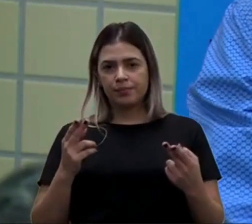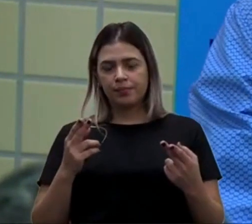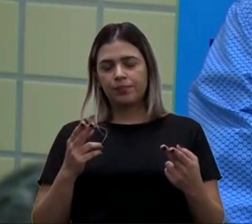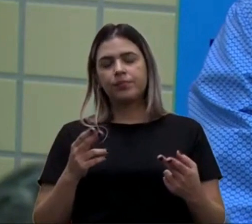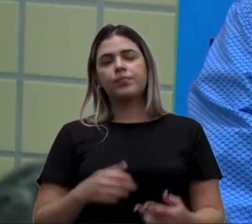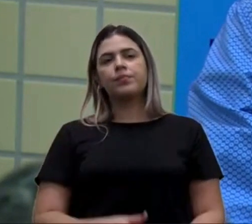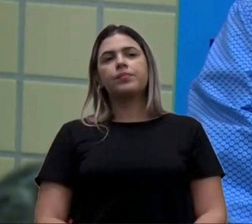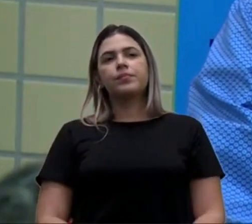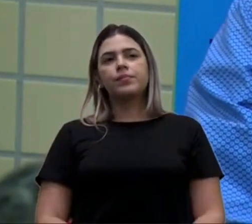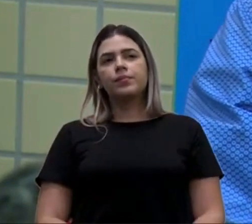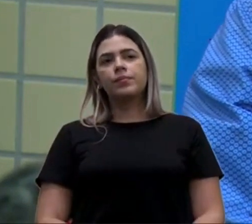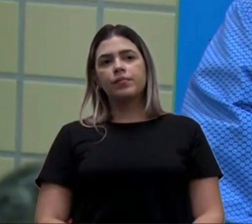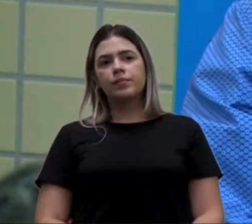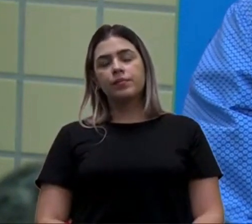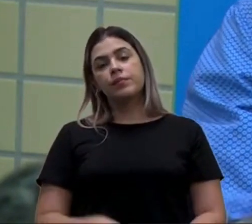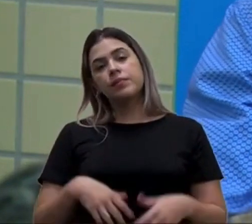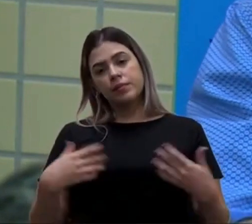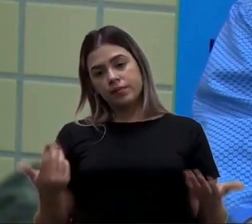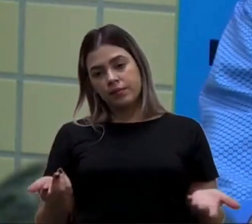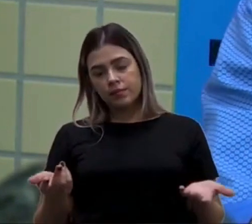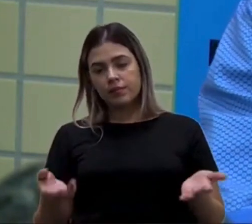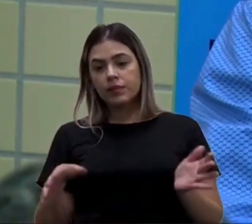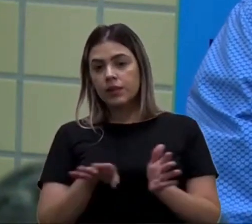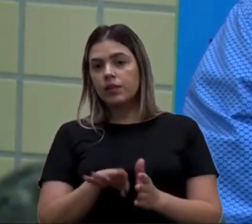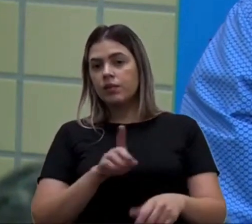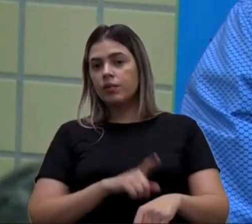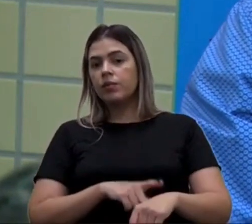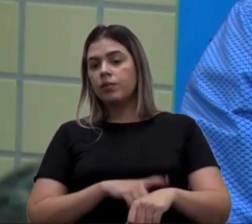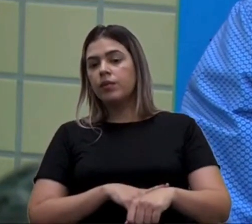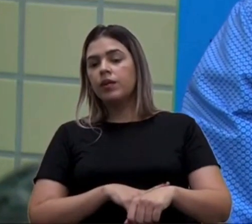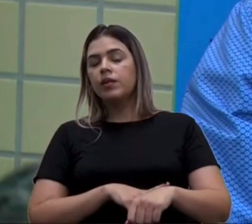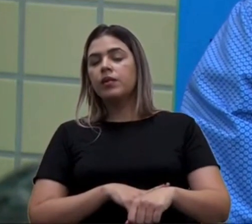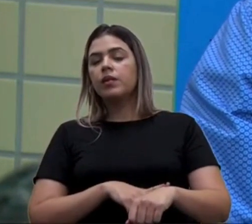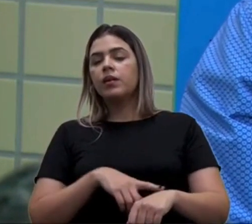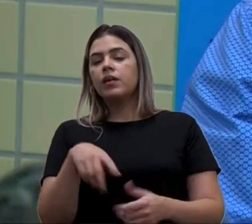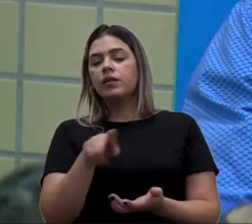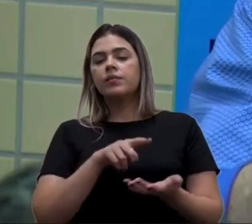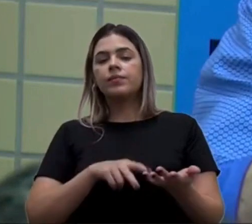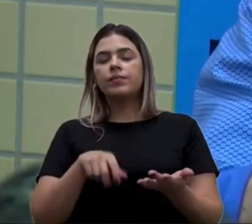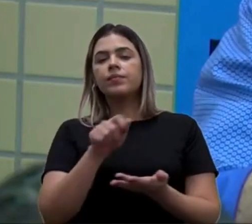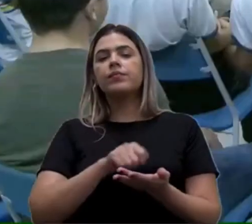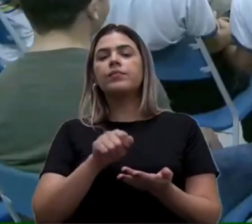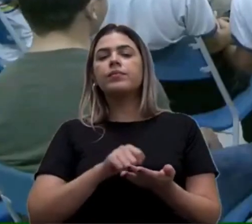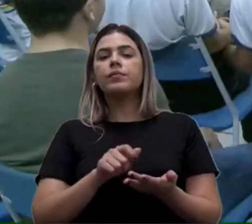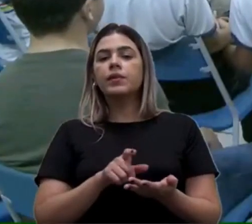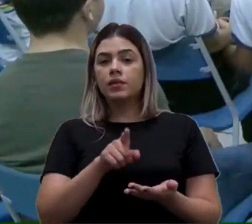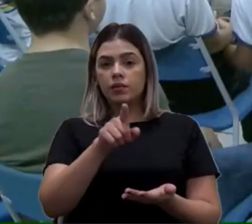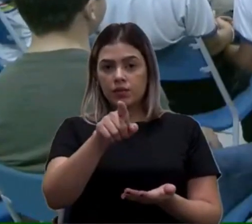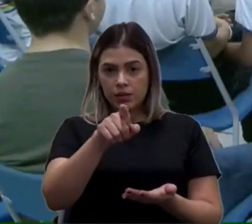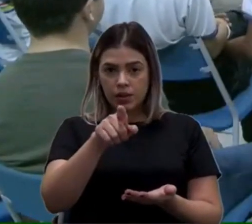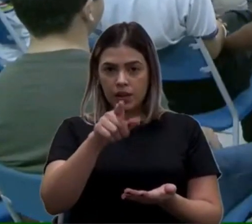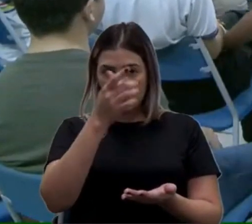comum e ele chega num determinado momento da leitura e me escreve você é uma pessoa